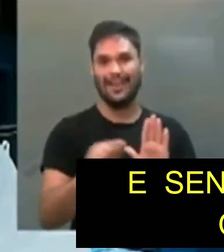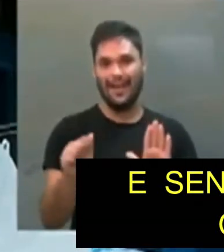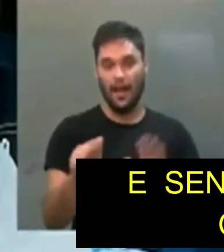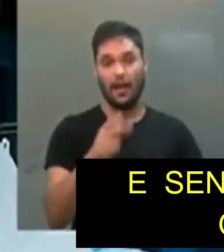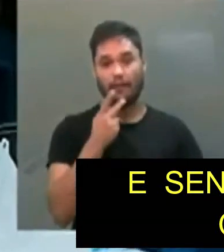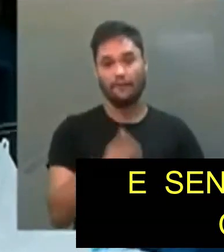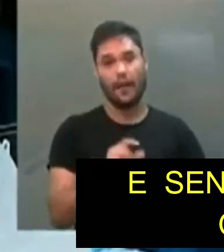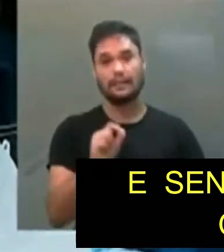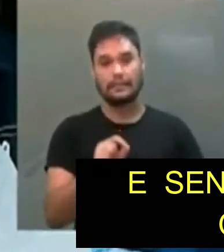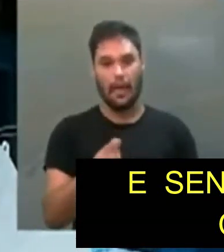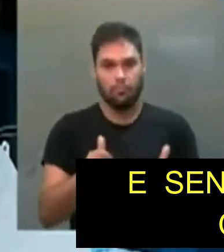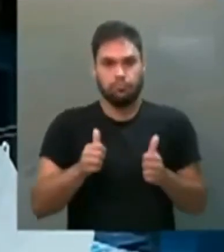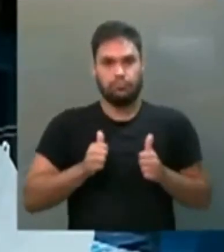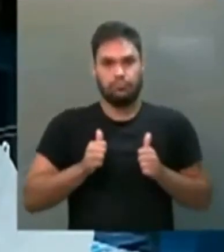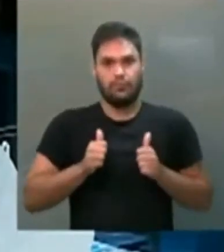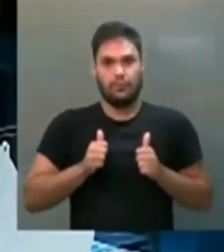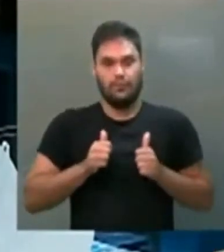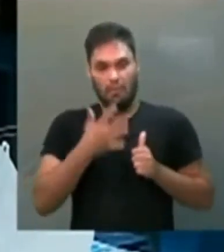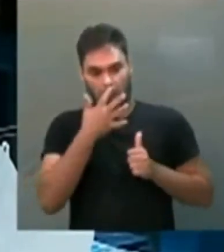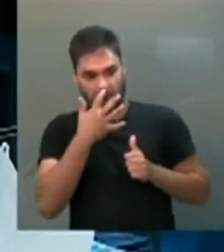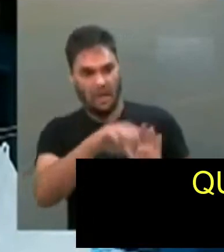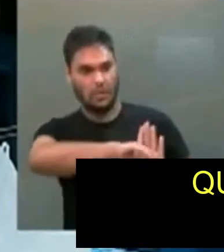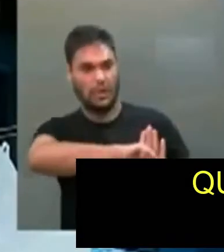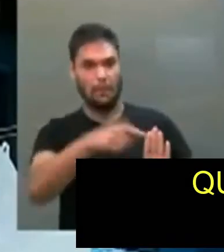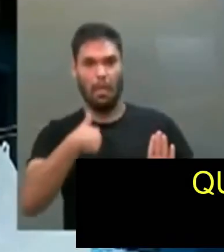a omissão é penalmente relevante